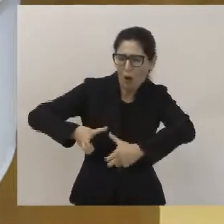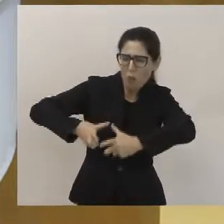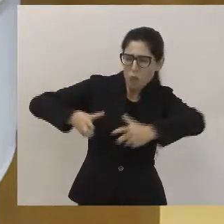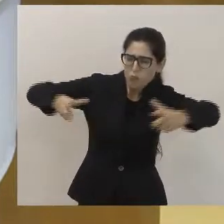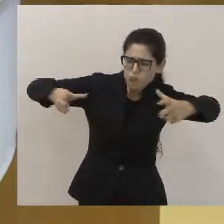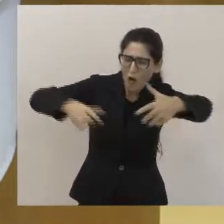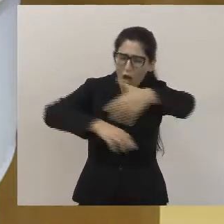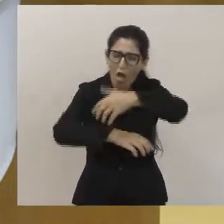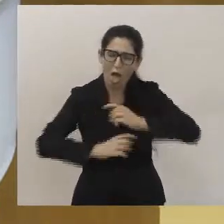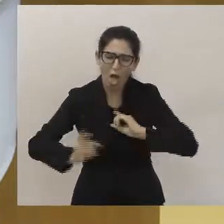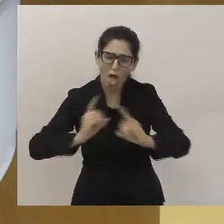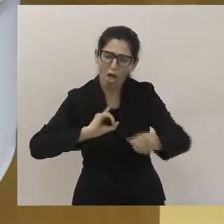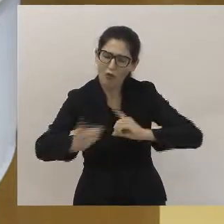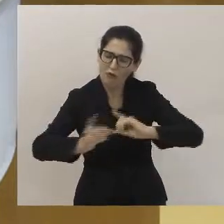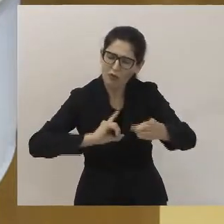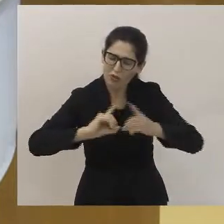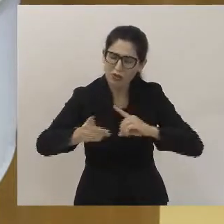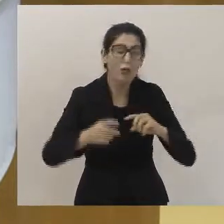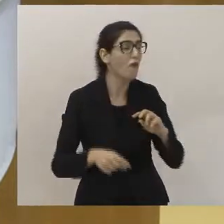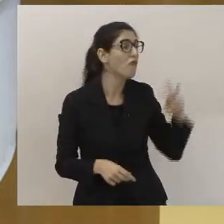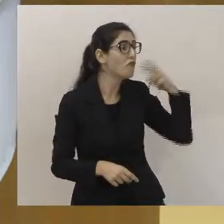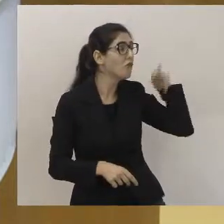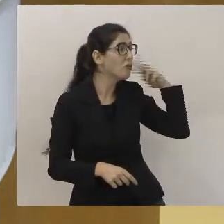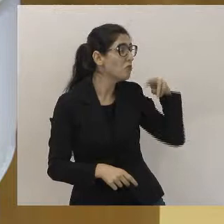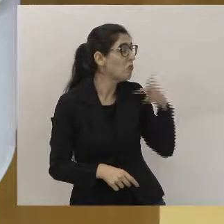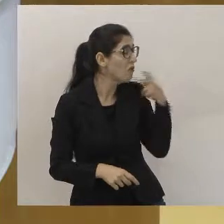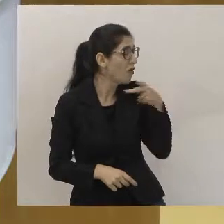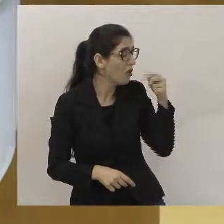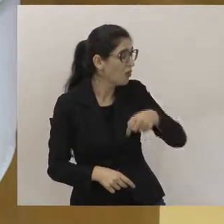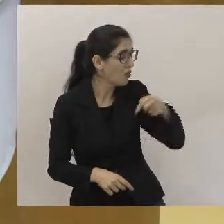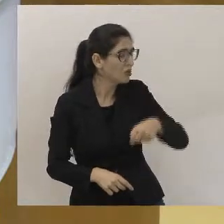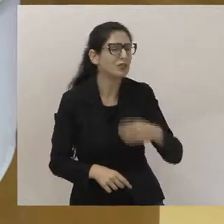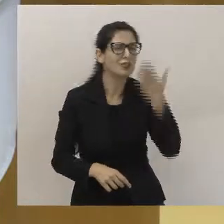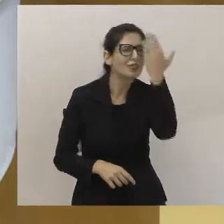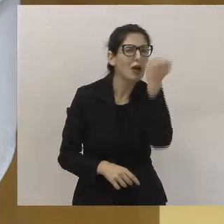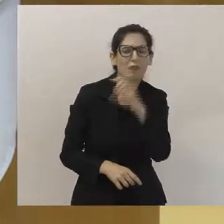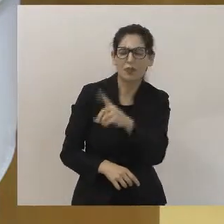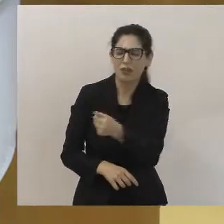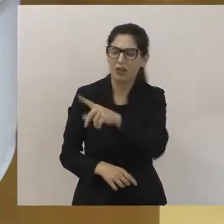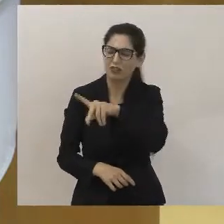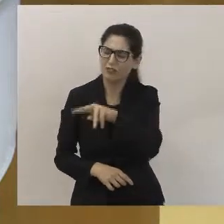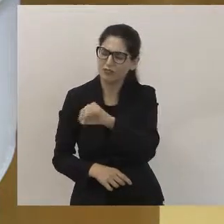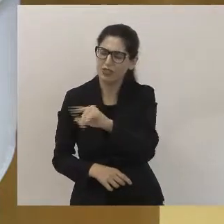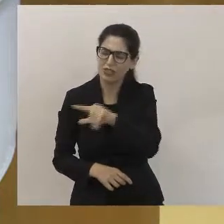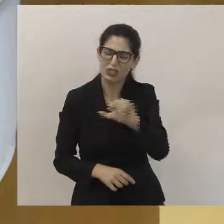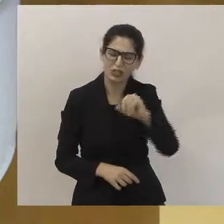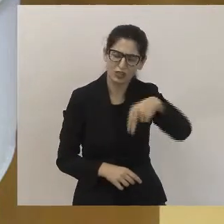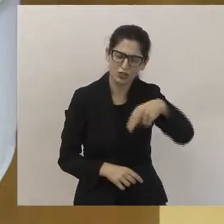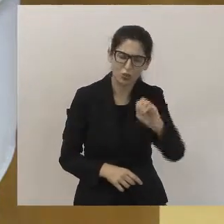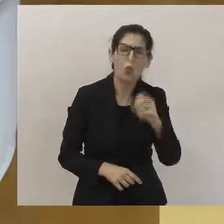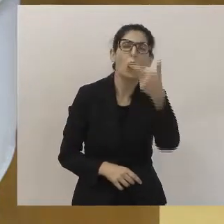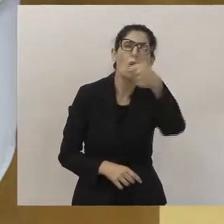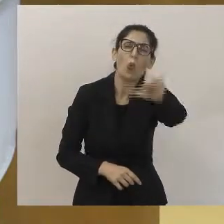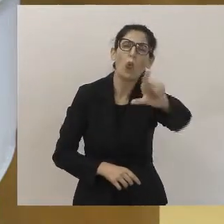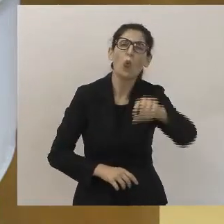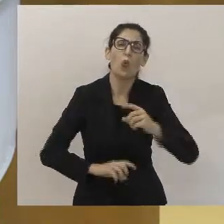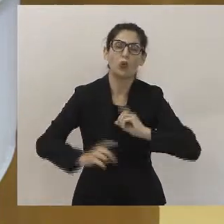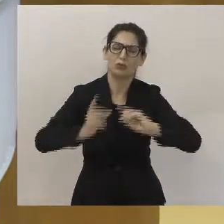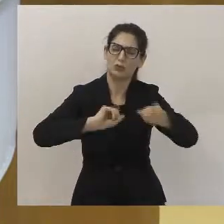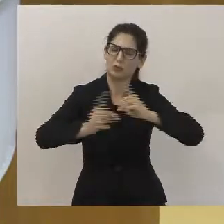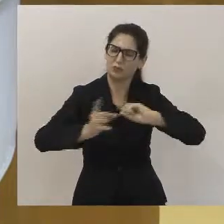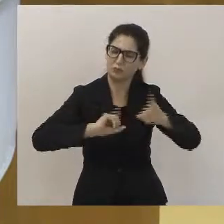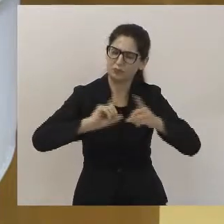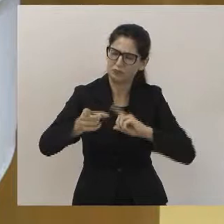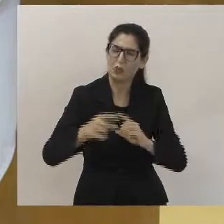coisa como foi falado aqui por vários vereadores e aí eu cito por exemplo a da vila e aquela uma outra avenida e tinha o apelido de vida marginal